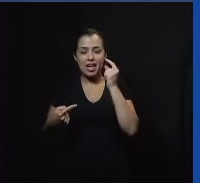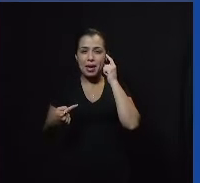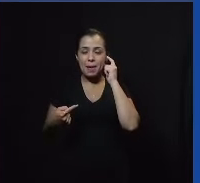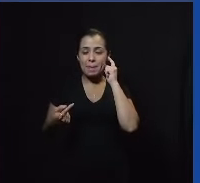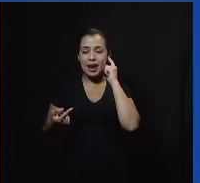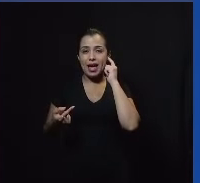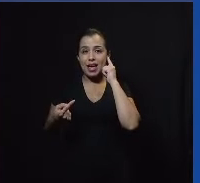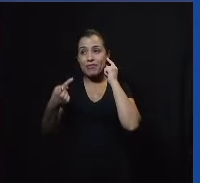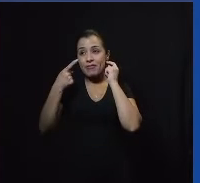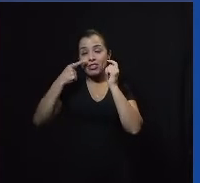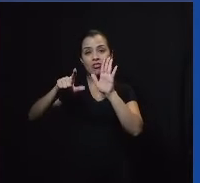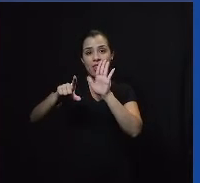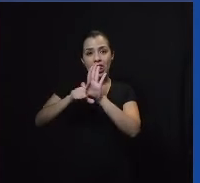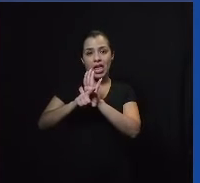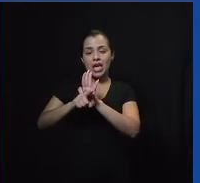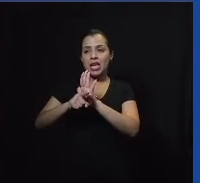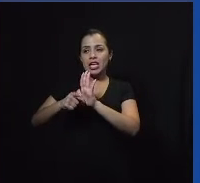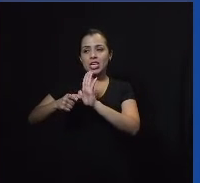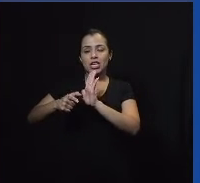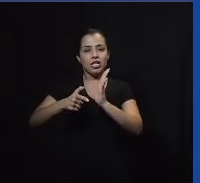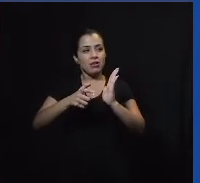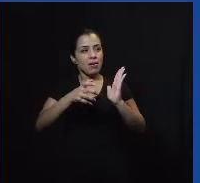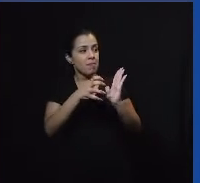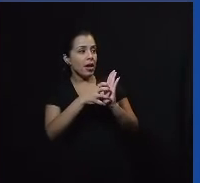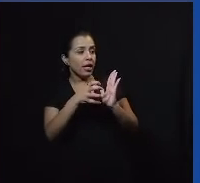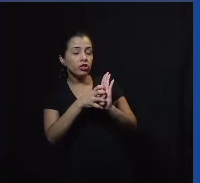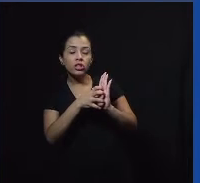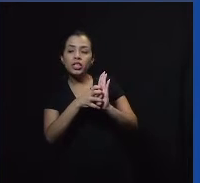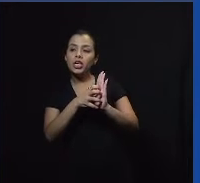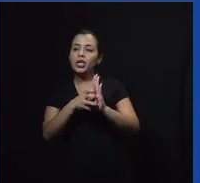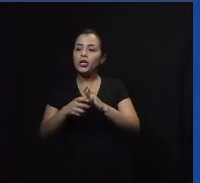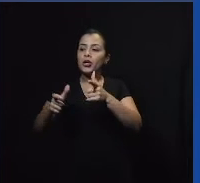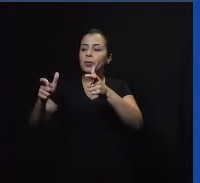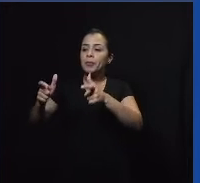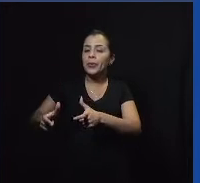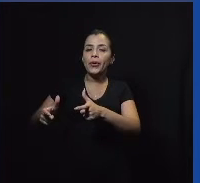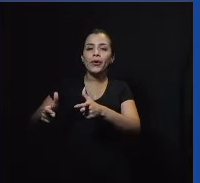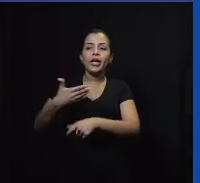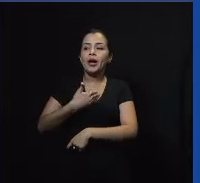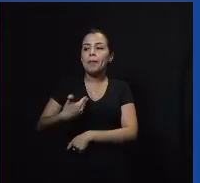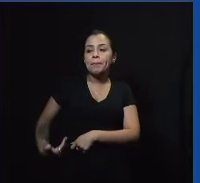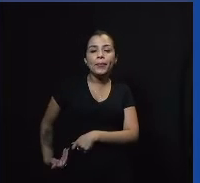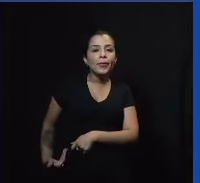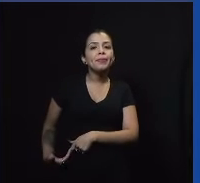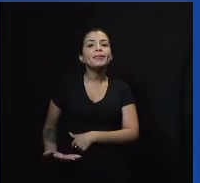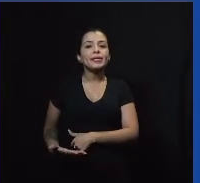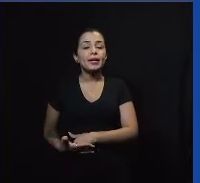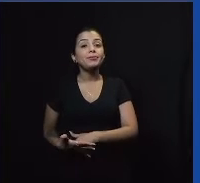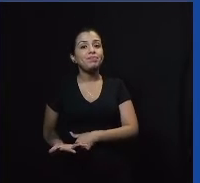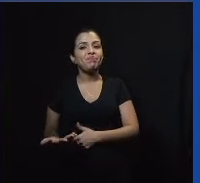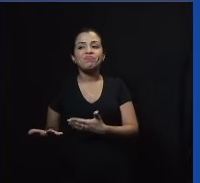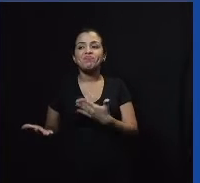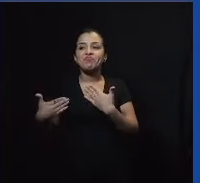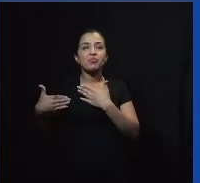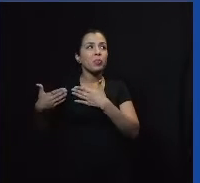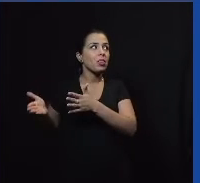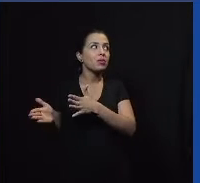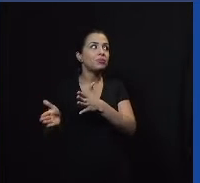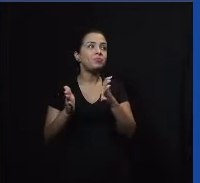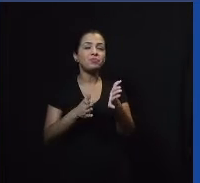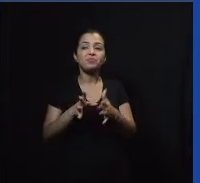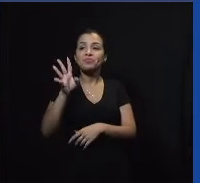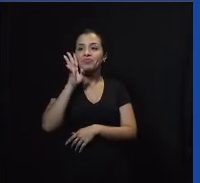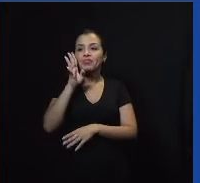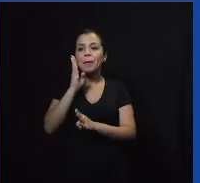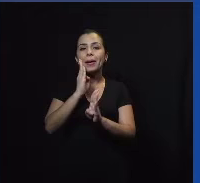partidos, né, para o olhar para o território, para a política pública. Então, foi um processo muito bacana, acho que de descoberta, tanto das organizações que